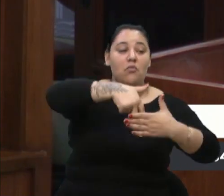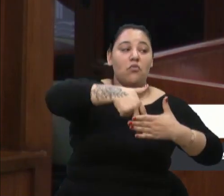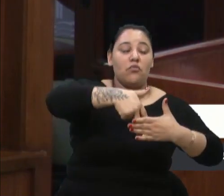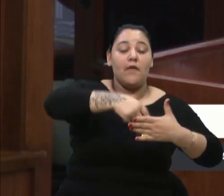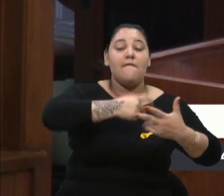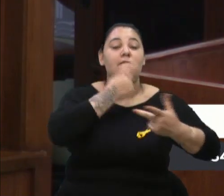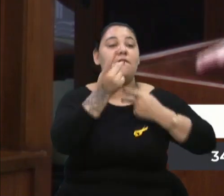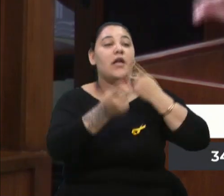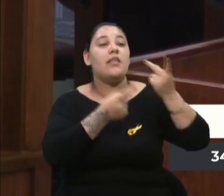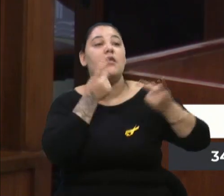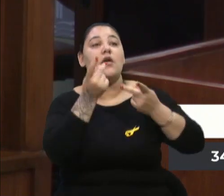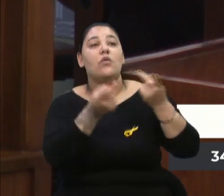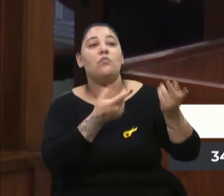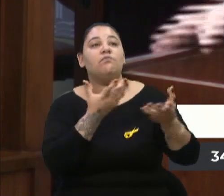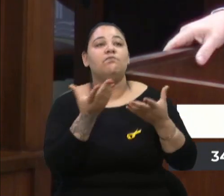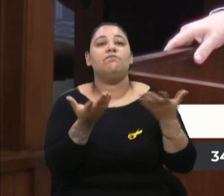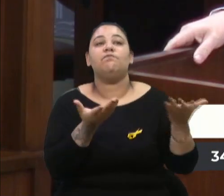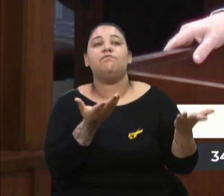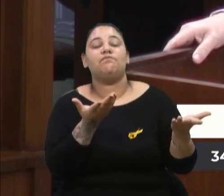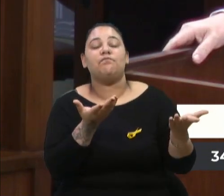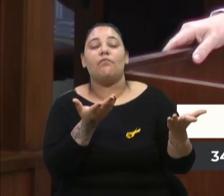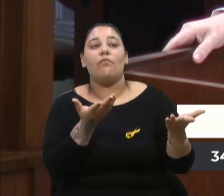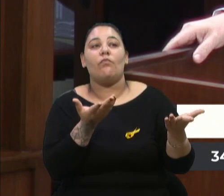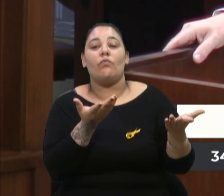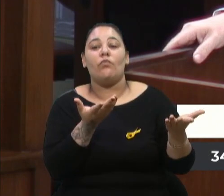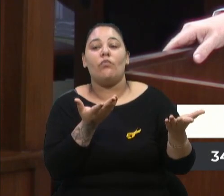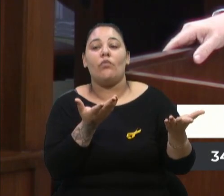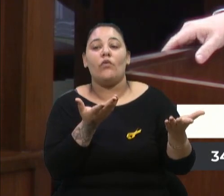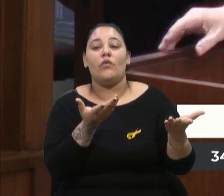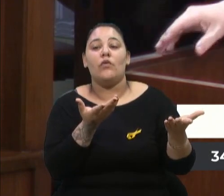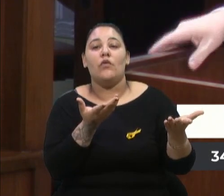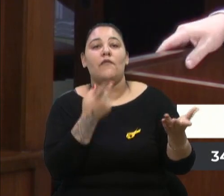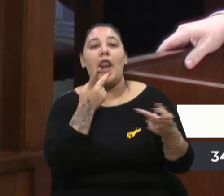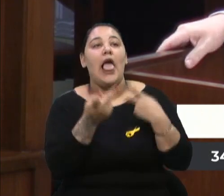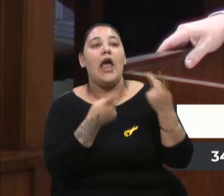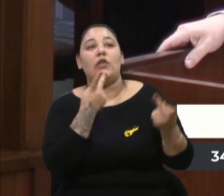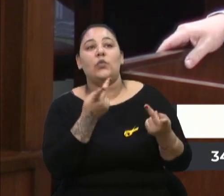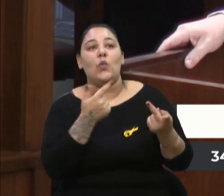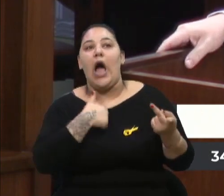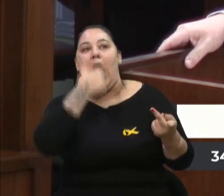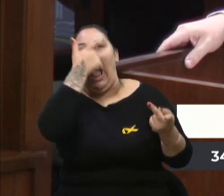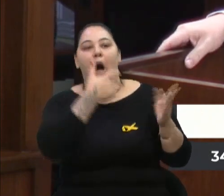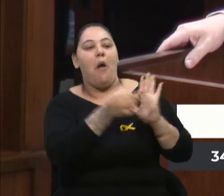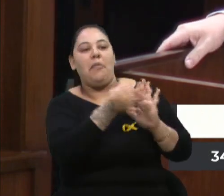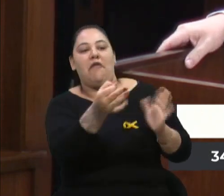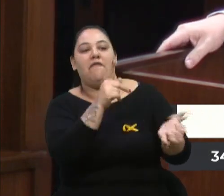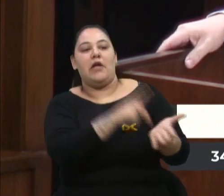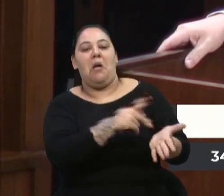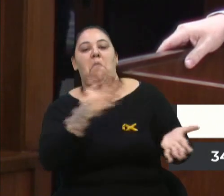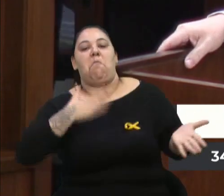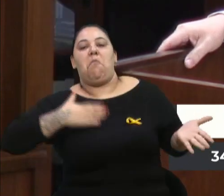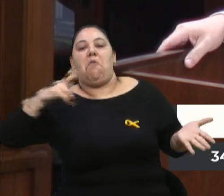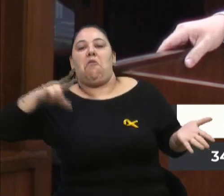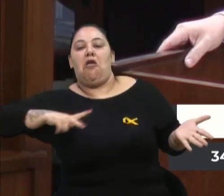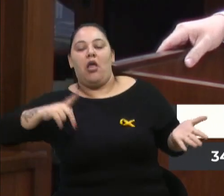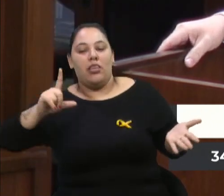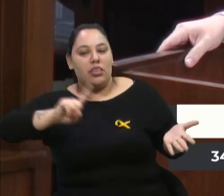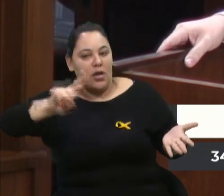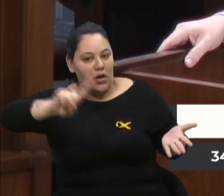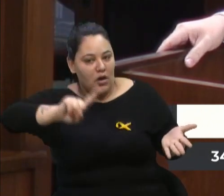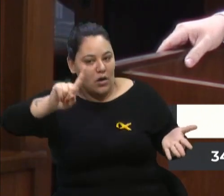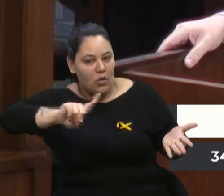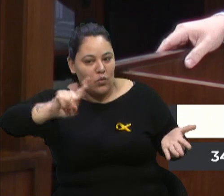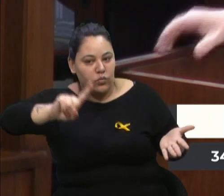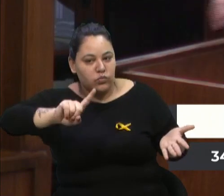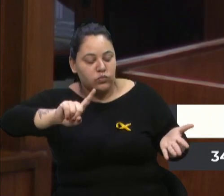forma como se fosse o dono da verdade, no que tange a um assunto tão sério, tão caro e